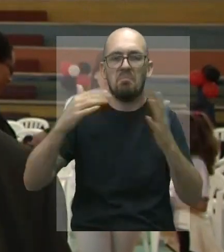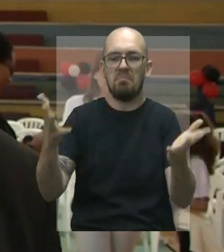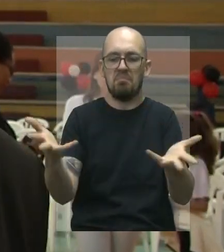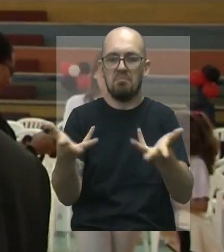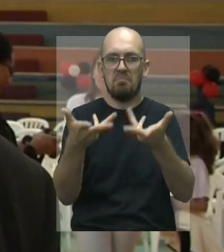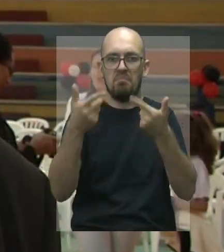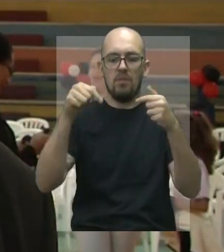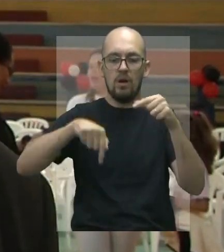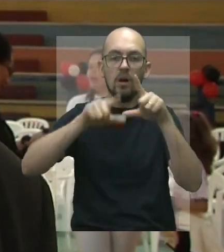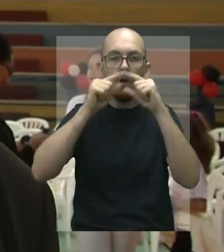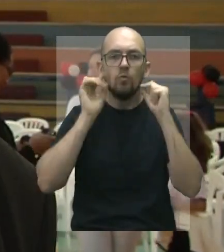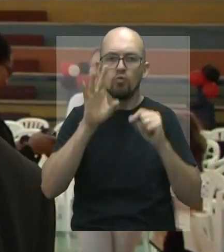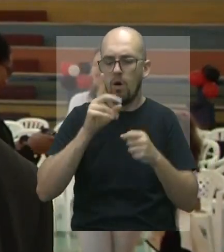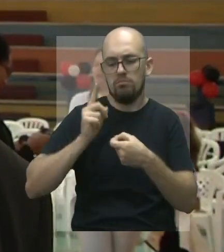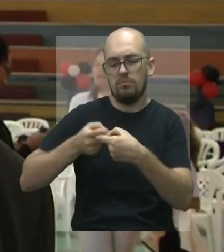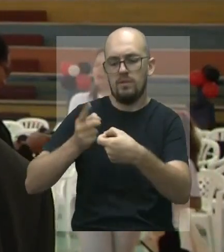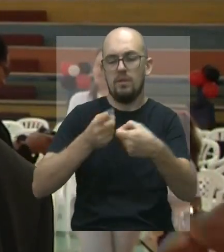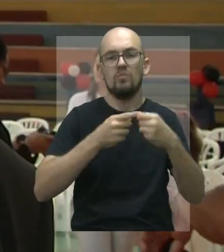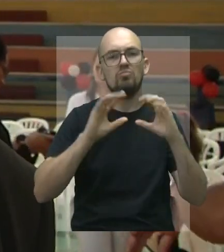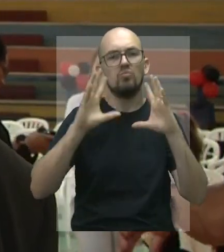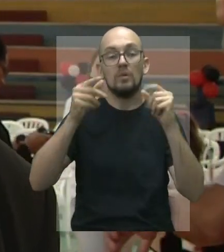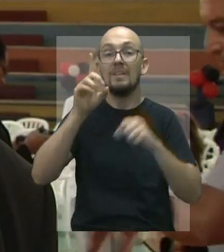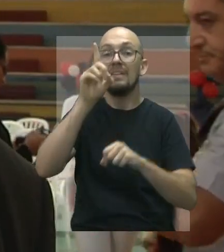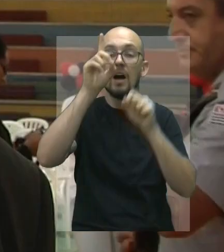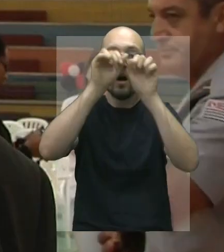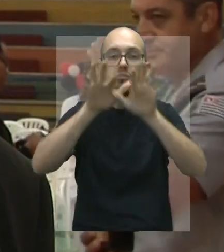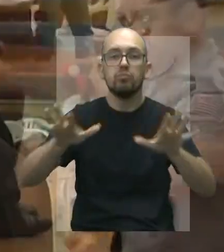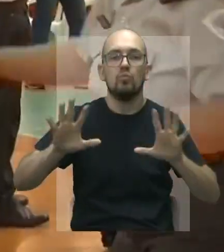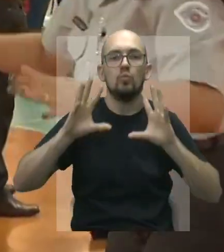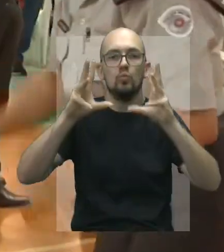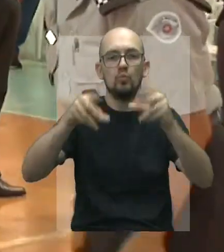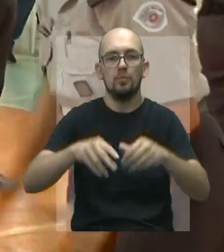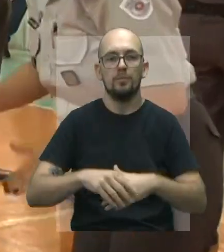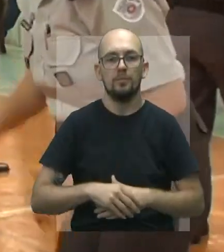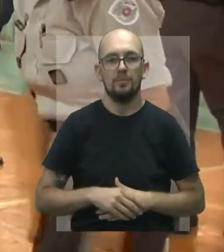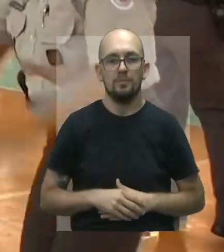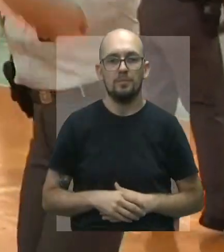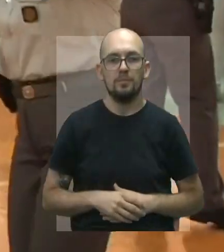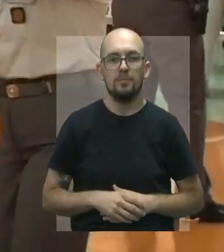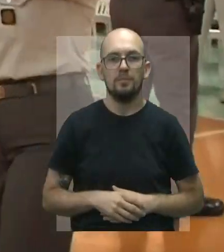nossa cidade, mas na nossa região. Que Deus abençoe a todos.